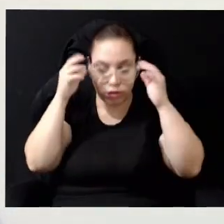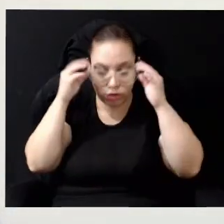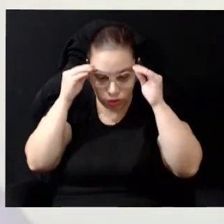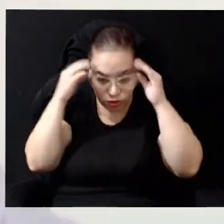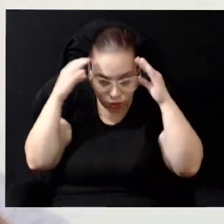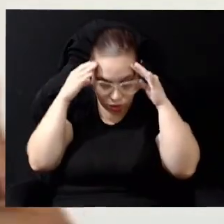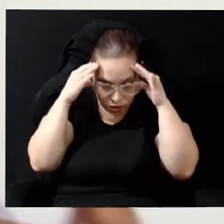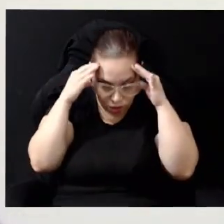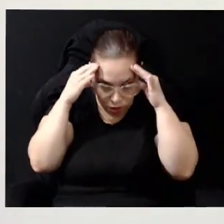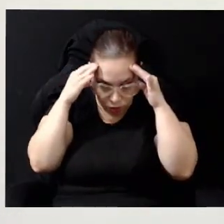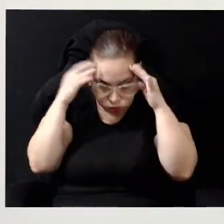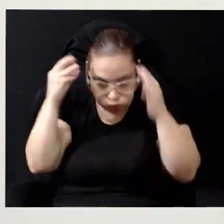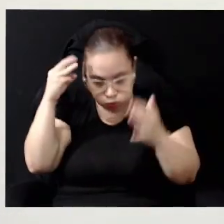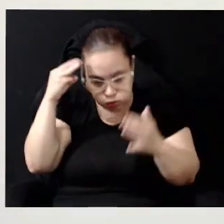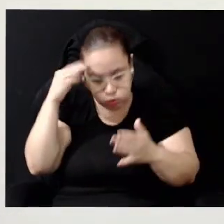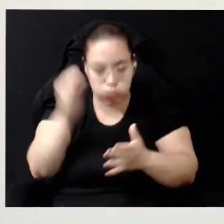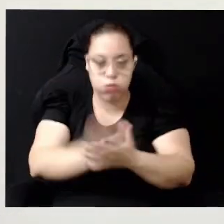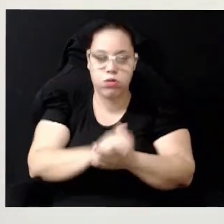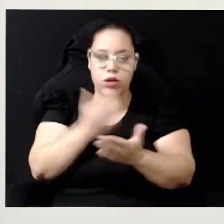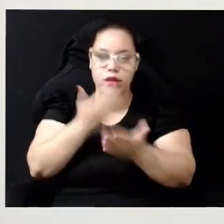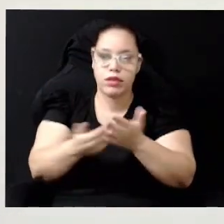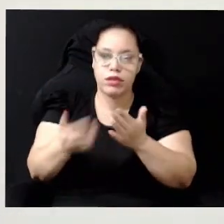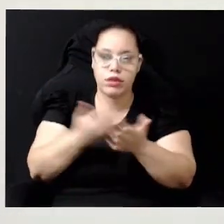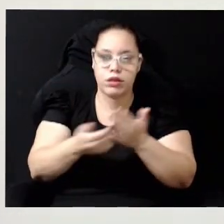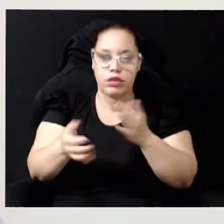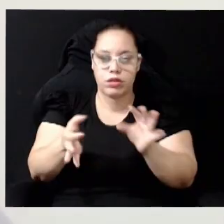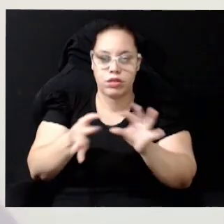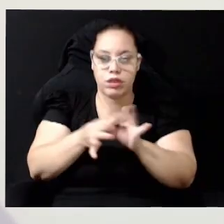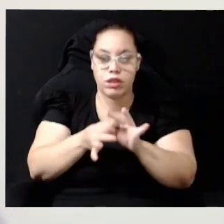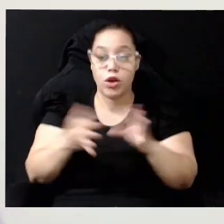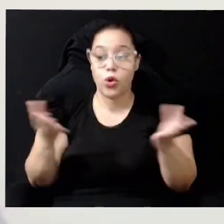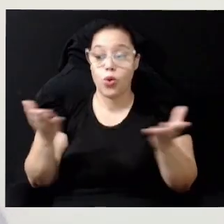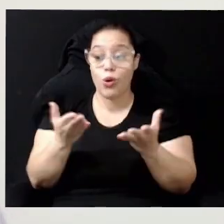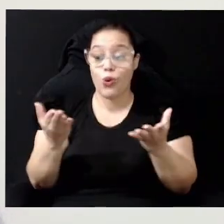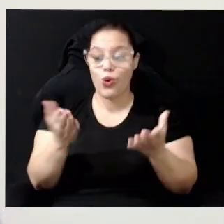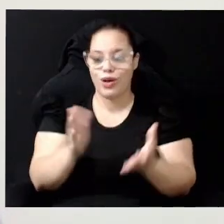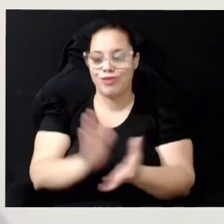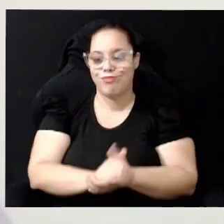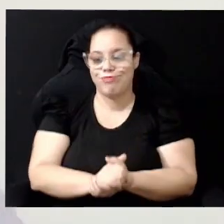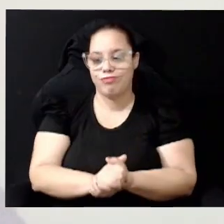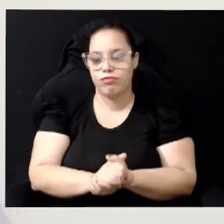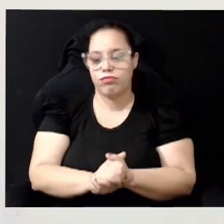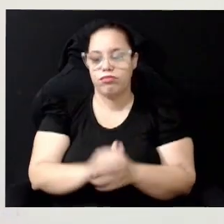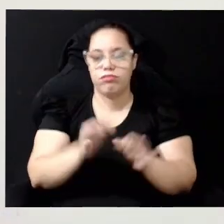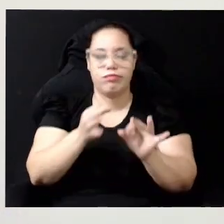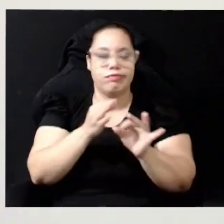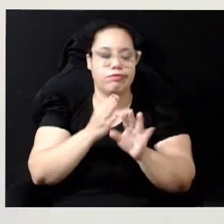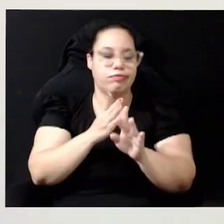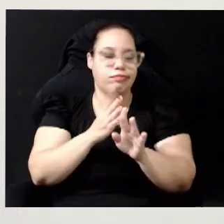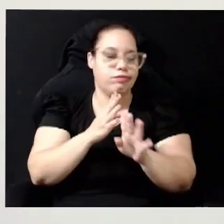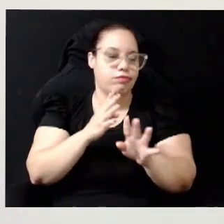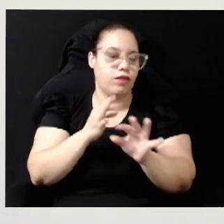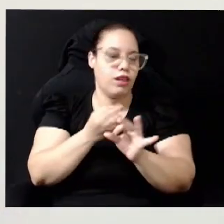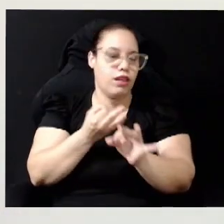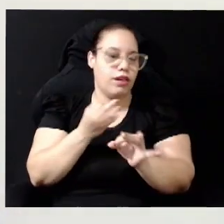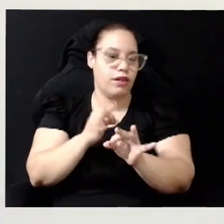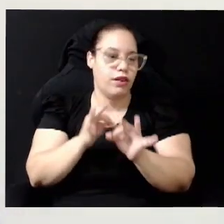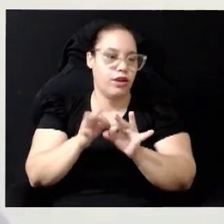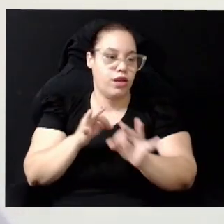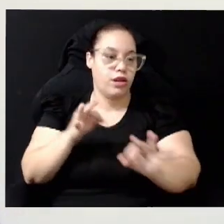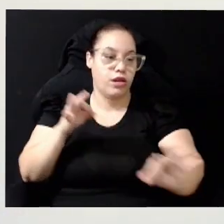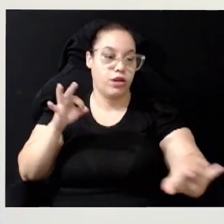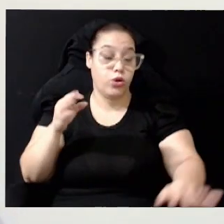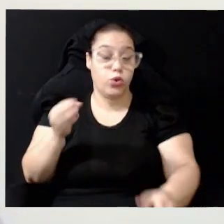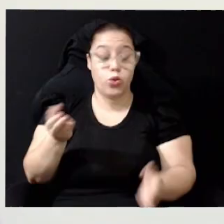mente? A gente perde a conexão com o agora. A gente meio que se distancia da nossa vivência do presente. E isso